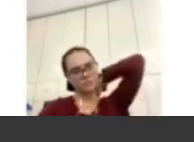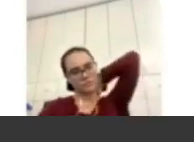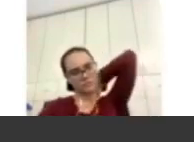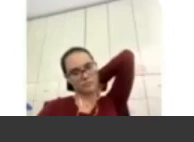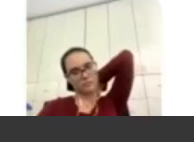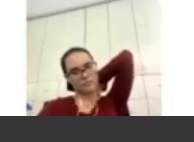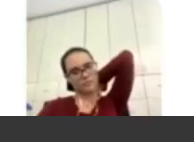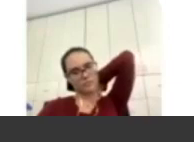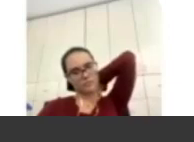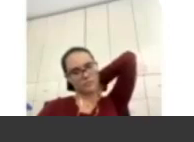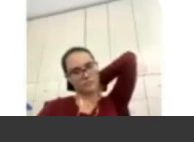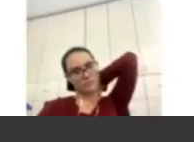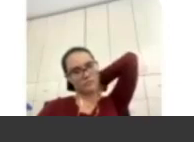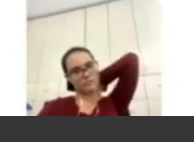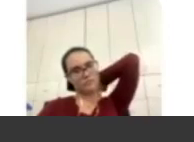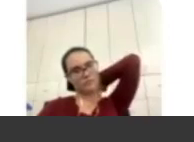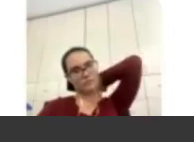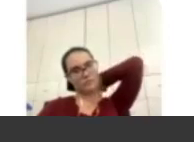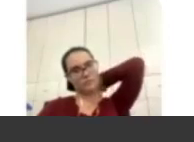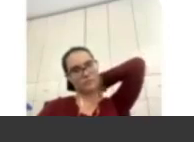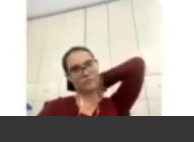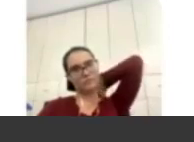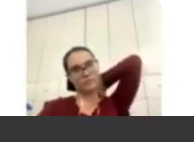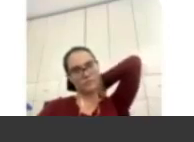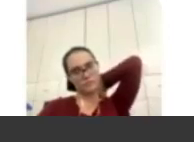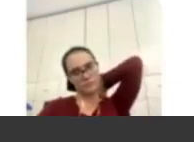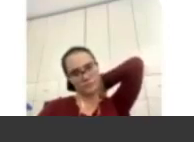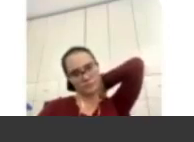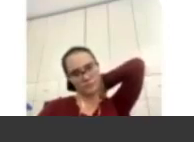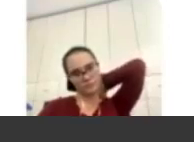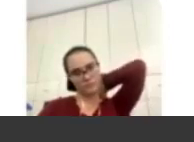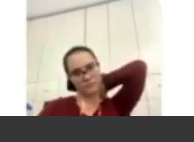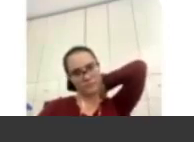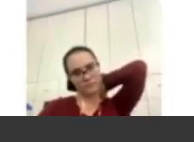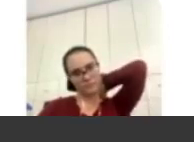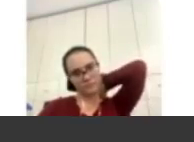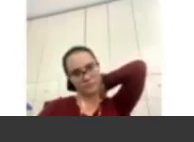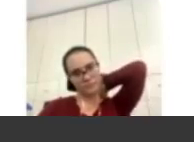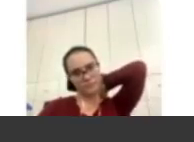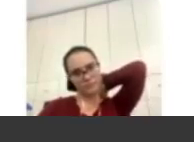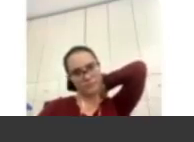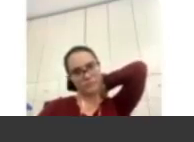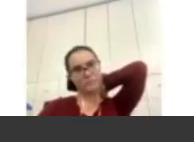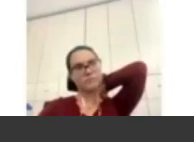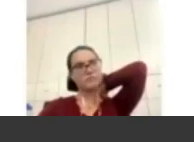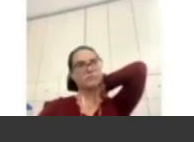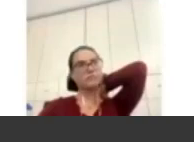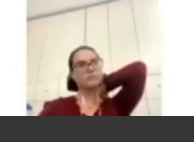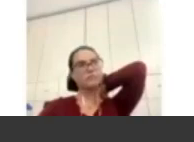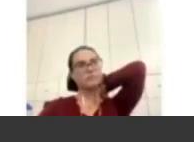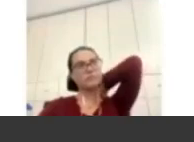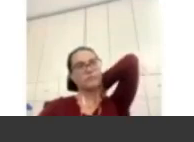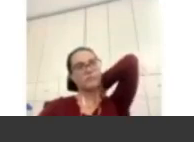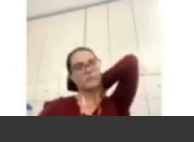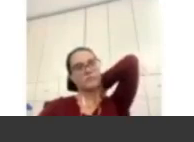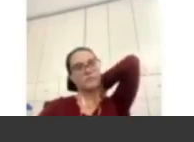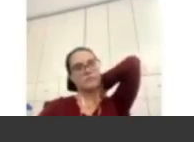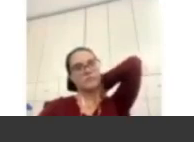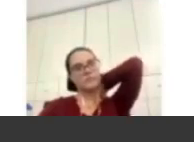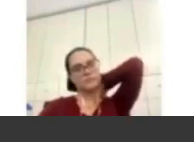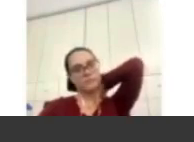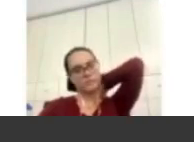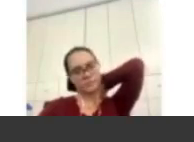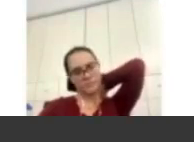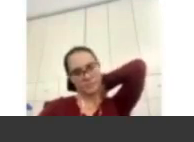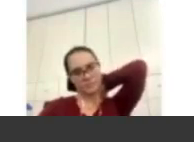inteiro. O quadrinho vermelho, a Fernanda já mostrou também na apresentação dela, indica essas situações de descartar questões urgentes e até o manejo de